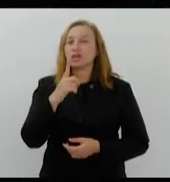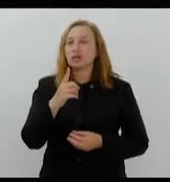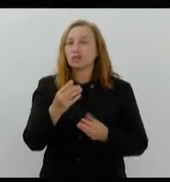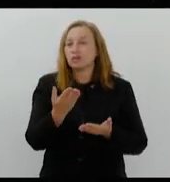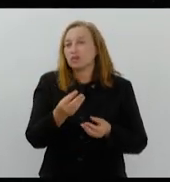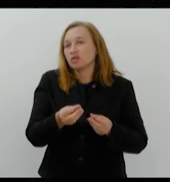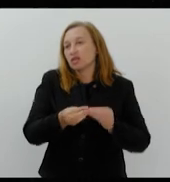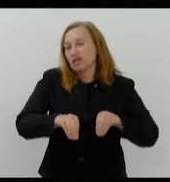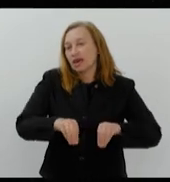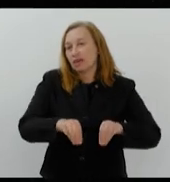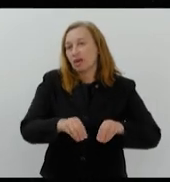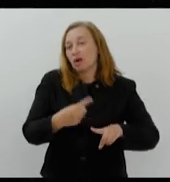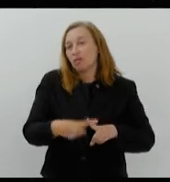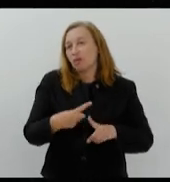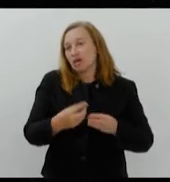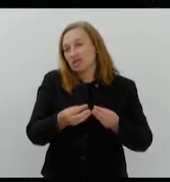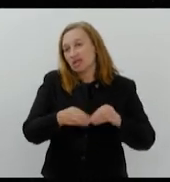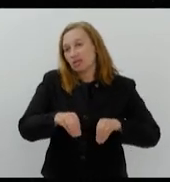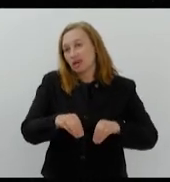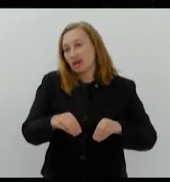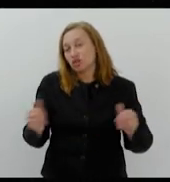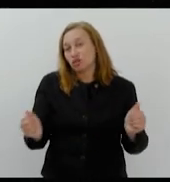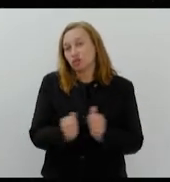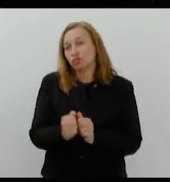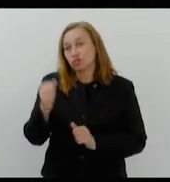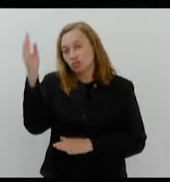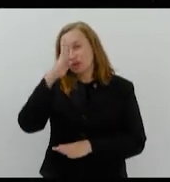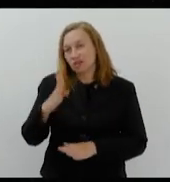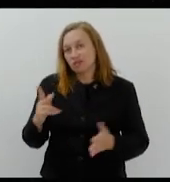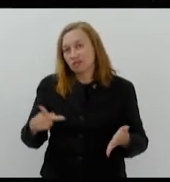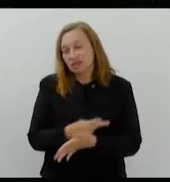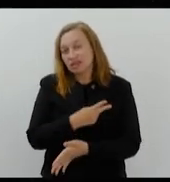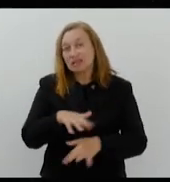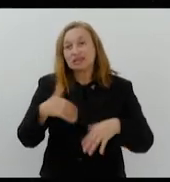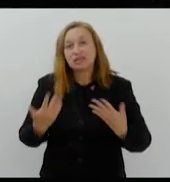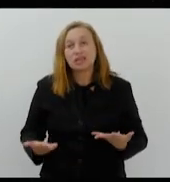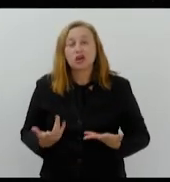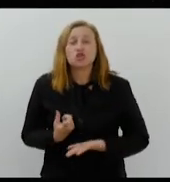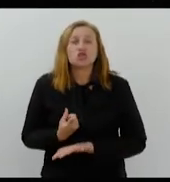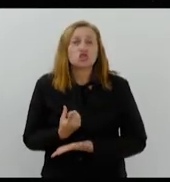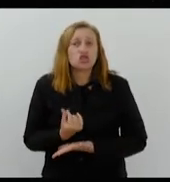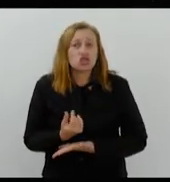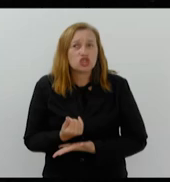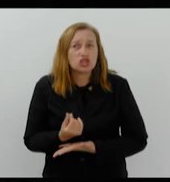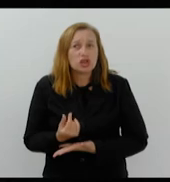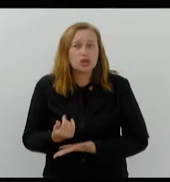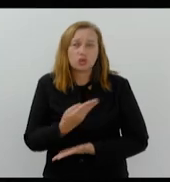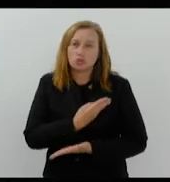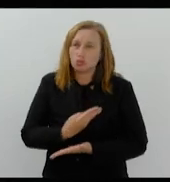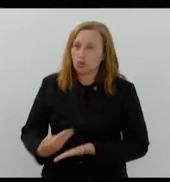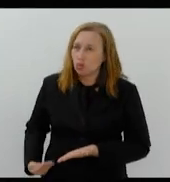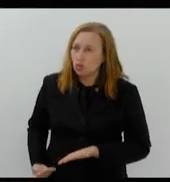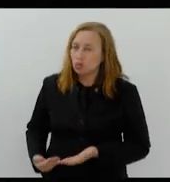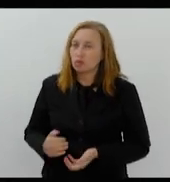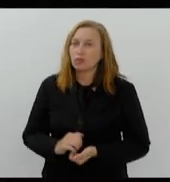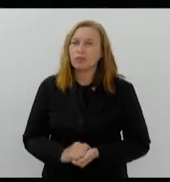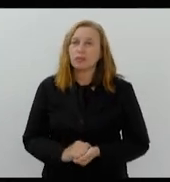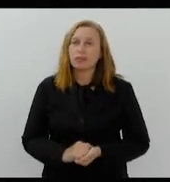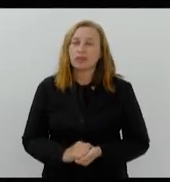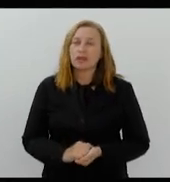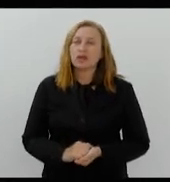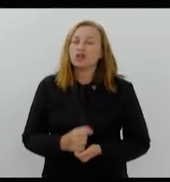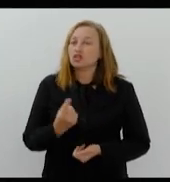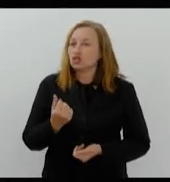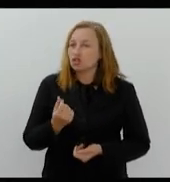se quebrar, o Brasil quebrou junto. Então, dinheiro público, dinheiro de